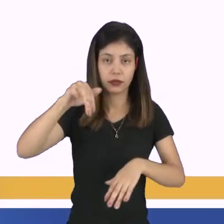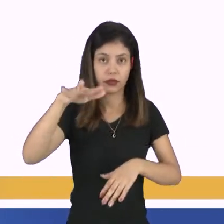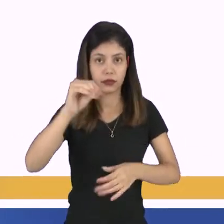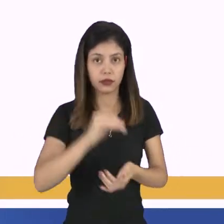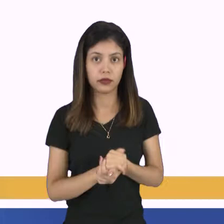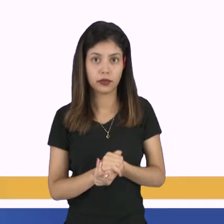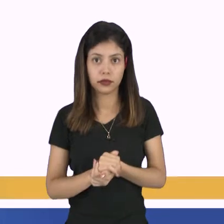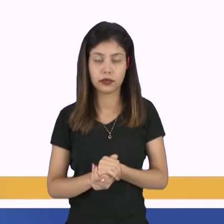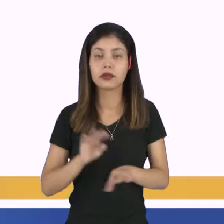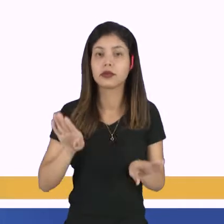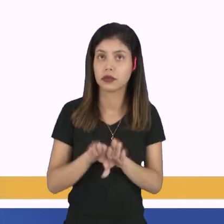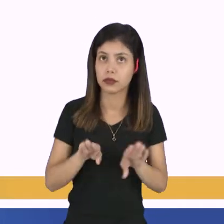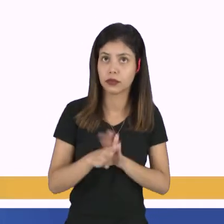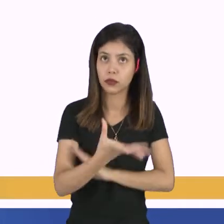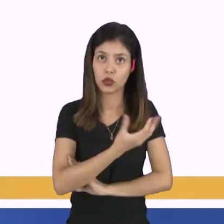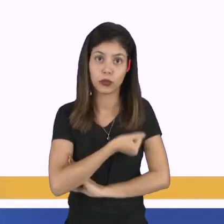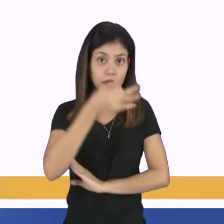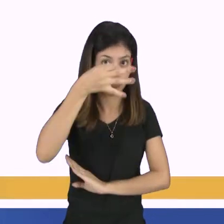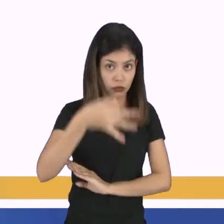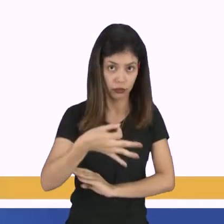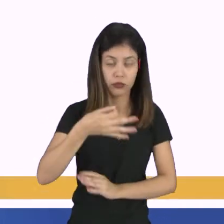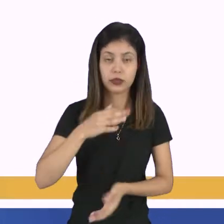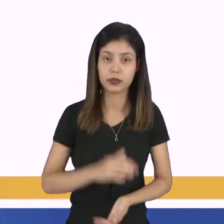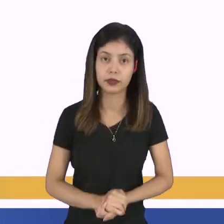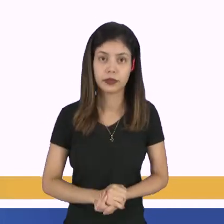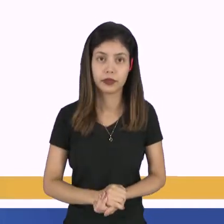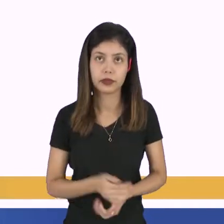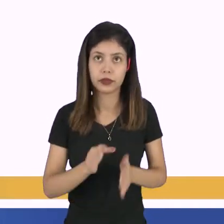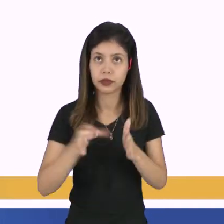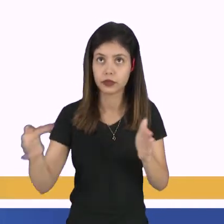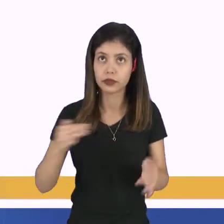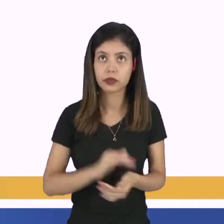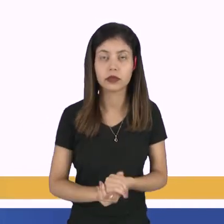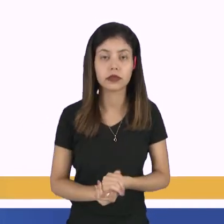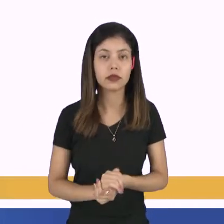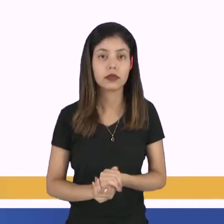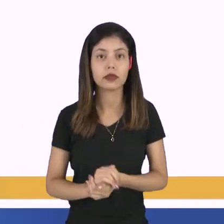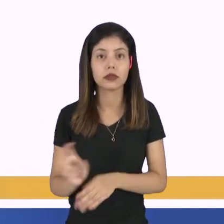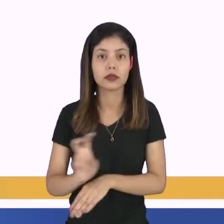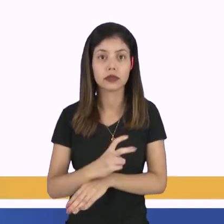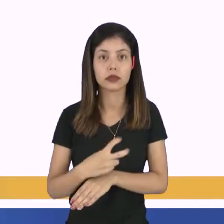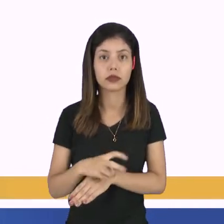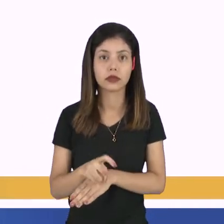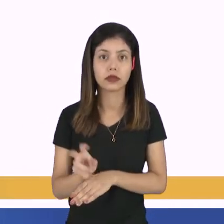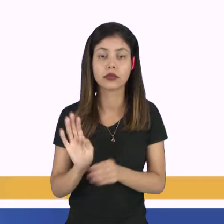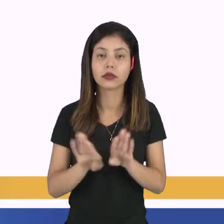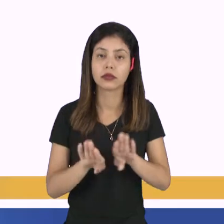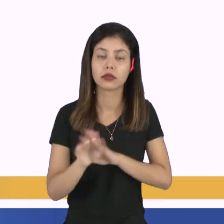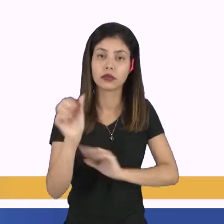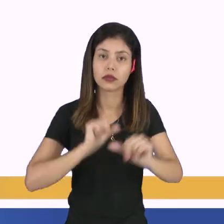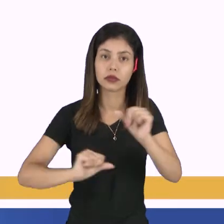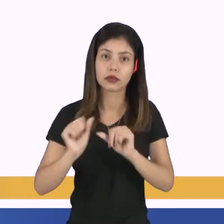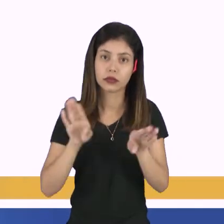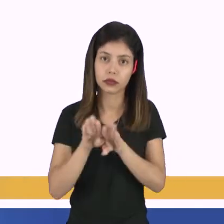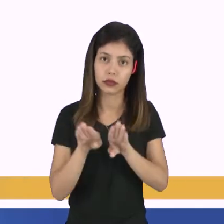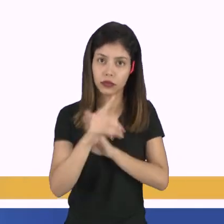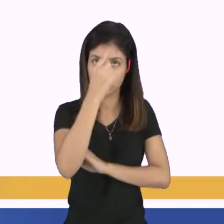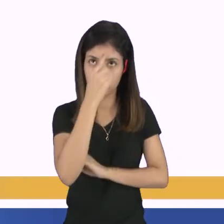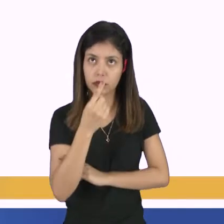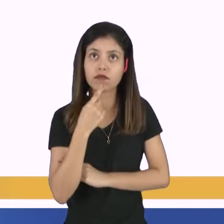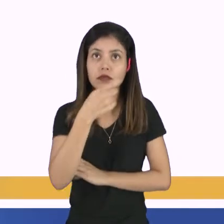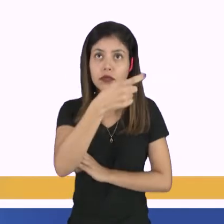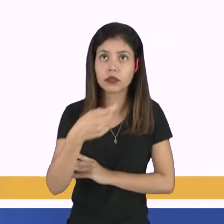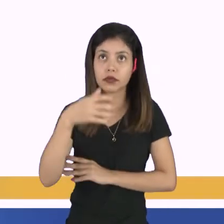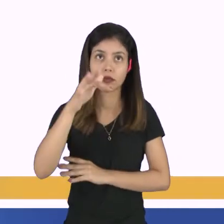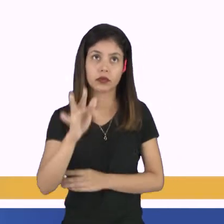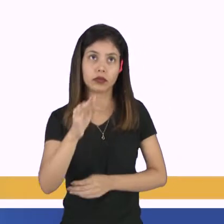valor x, um número real, por exemplo, nessa função, essa máquina transforma esse valor numa imagem chamada f de